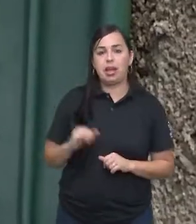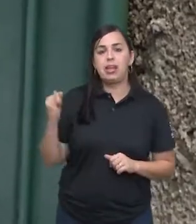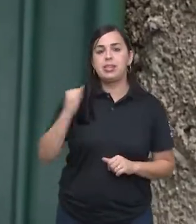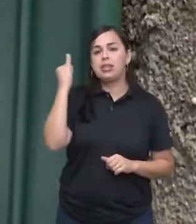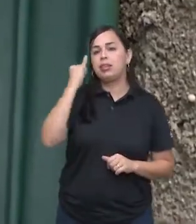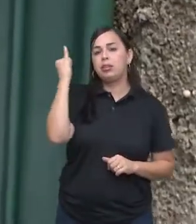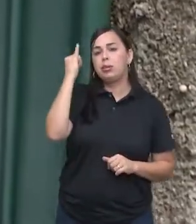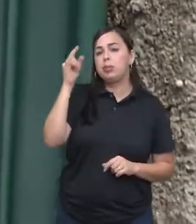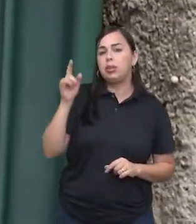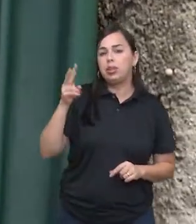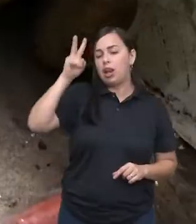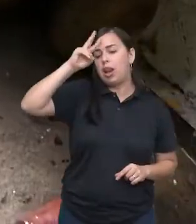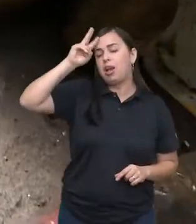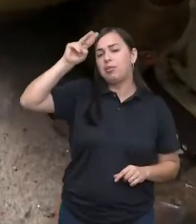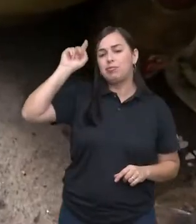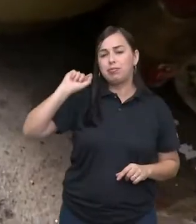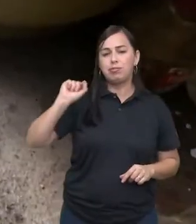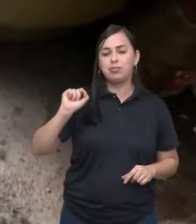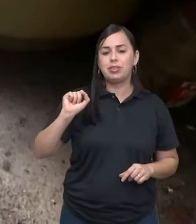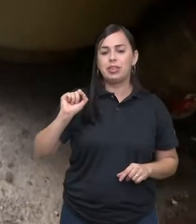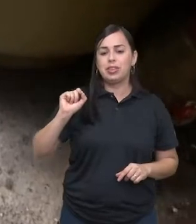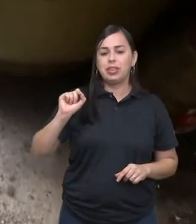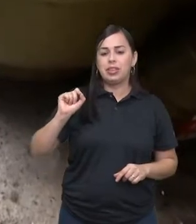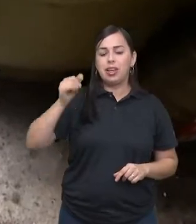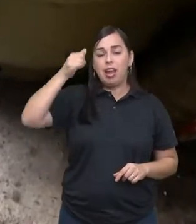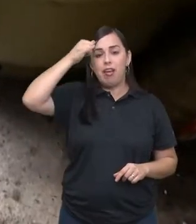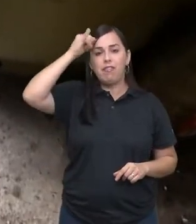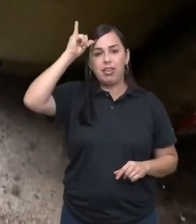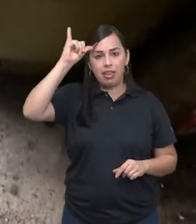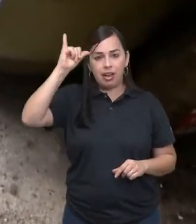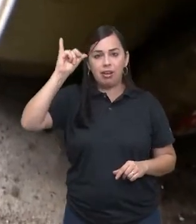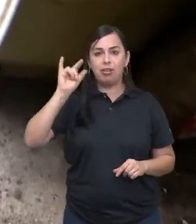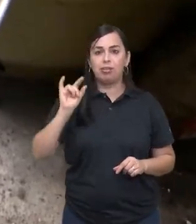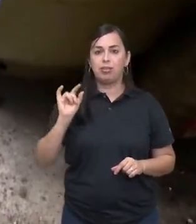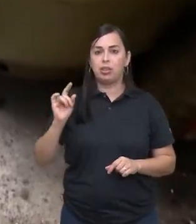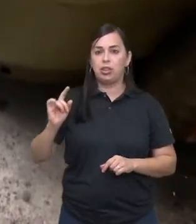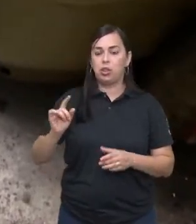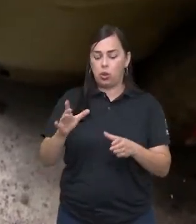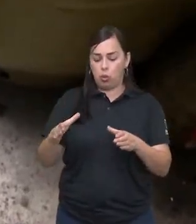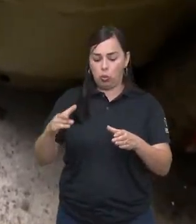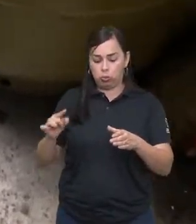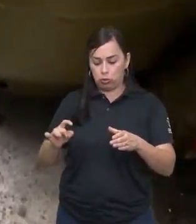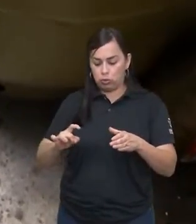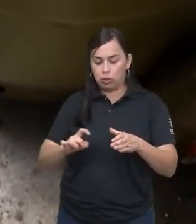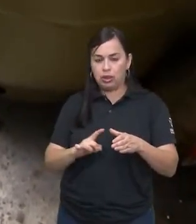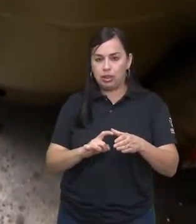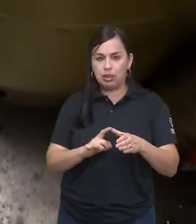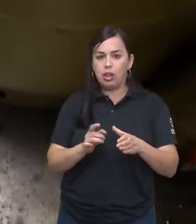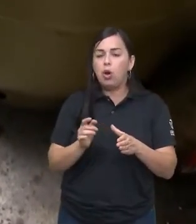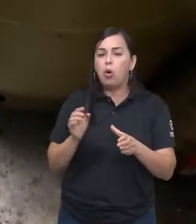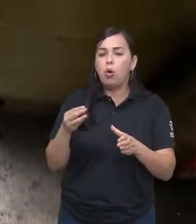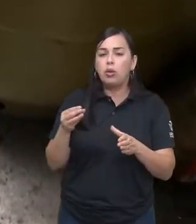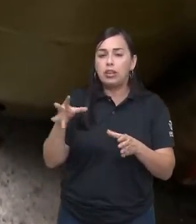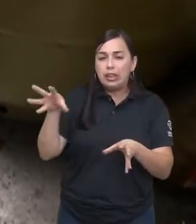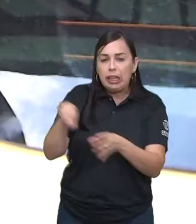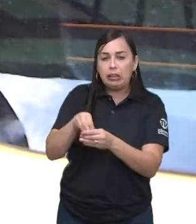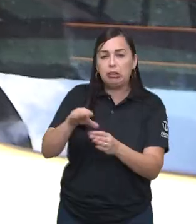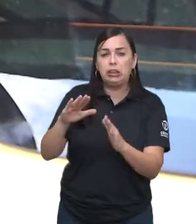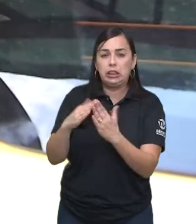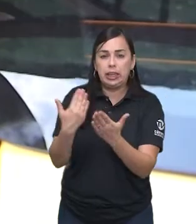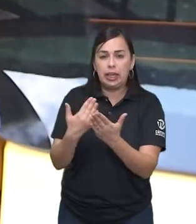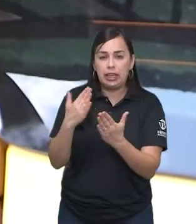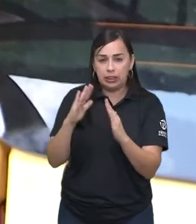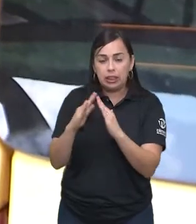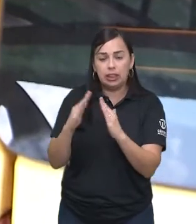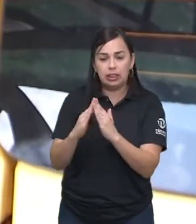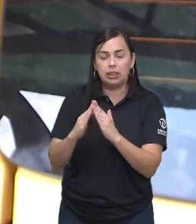sempre importante ressaltar, os cuidados para evitar a criação de focos do mosquito Aedes aegypti começam em casa e